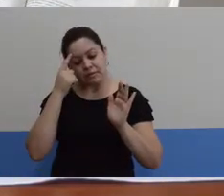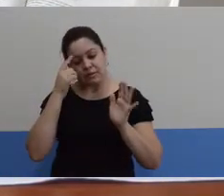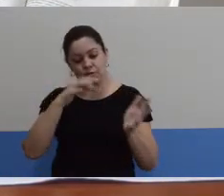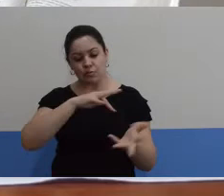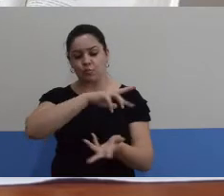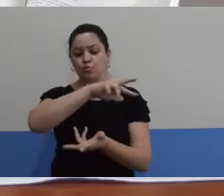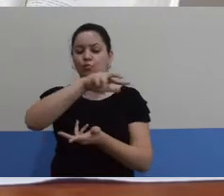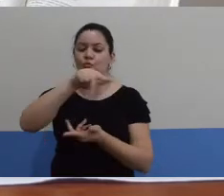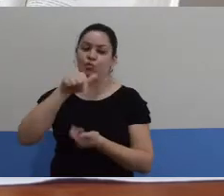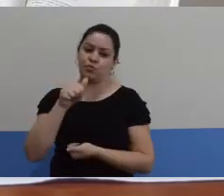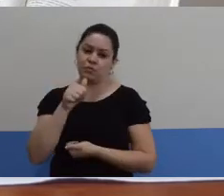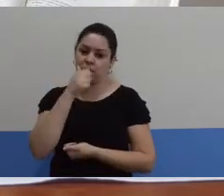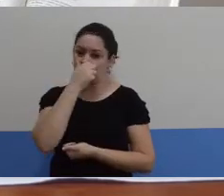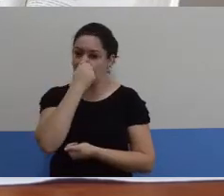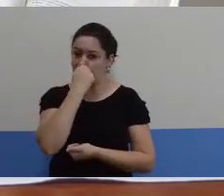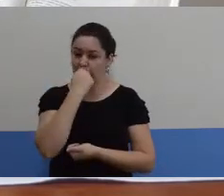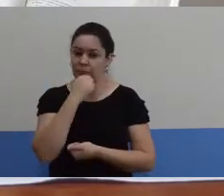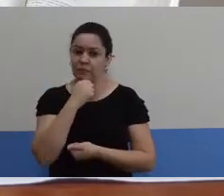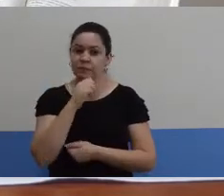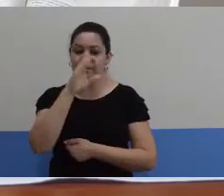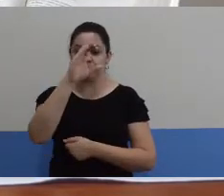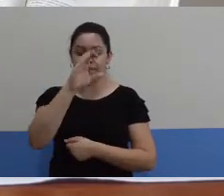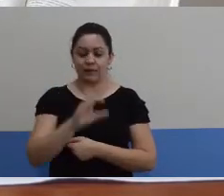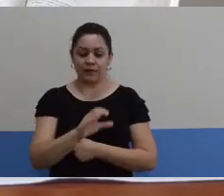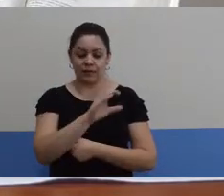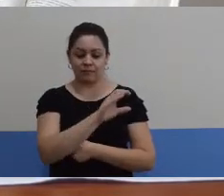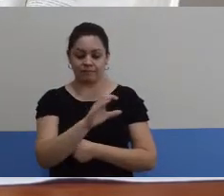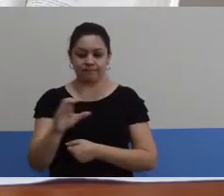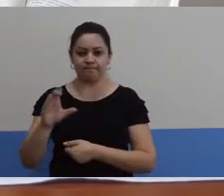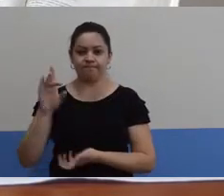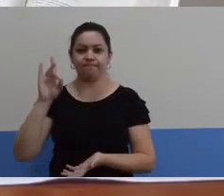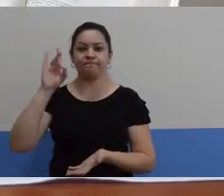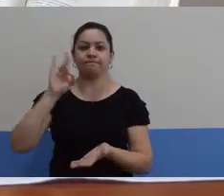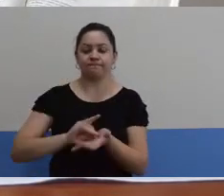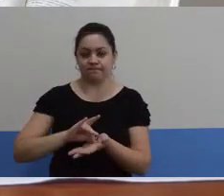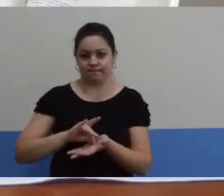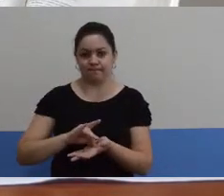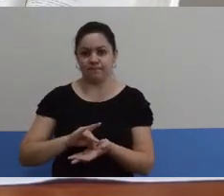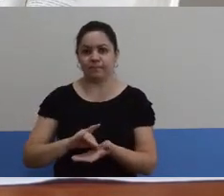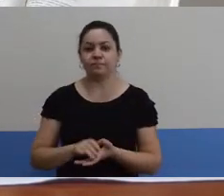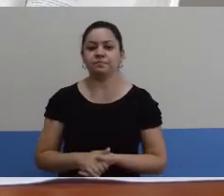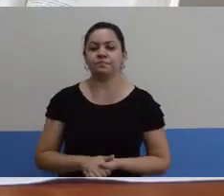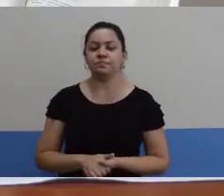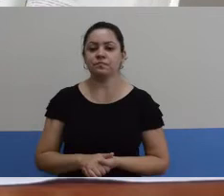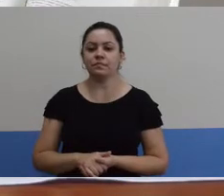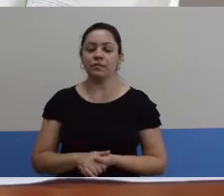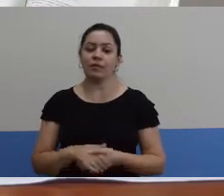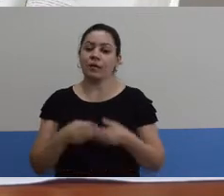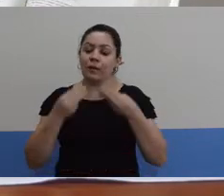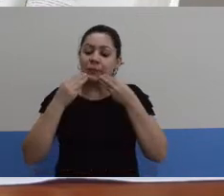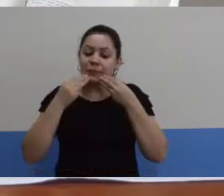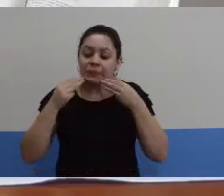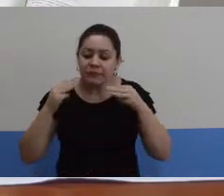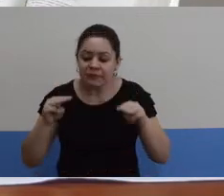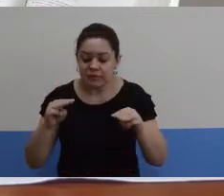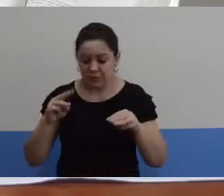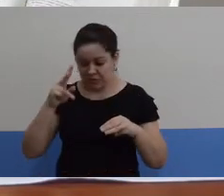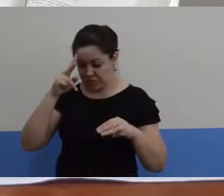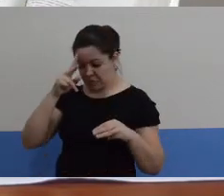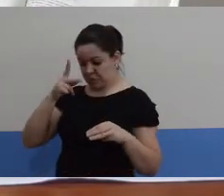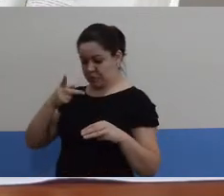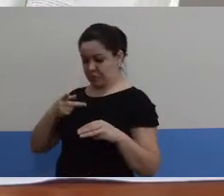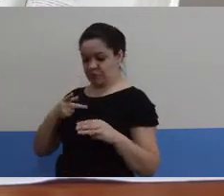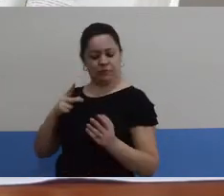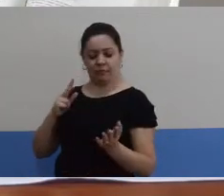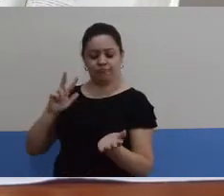ou catolicidade da igreja. Assim, a missionariedade é sair de mim mesmo e sair de